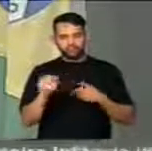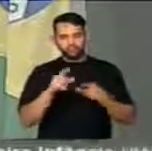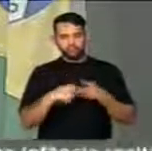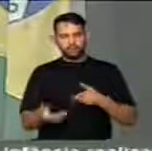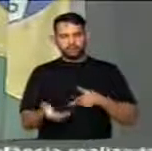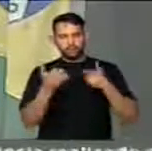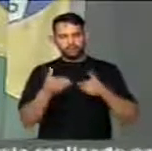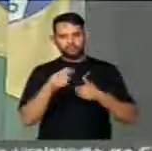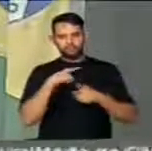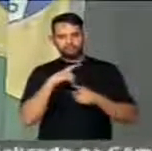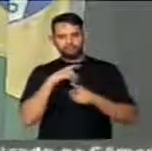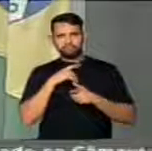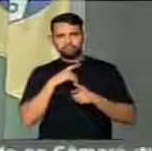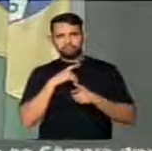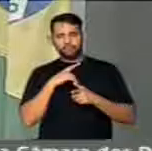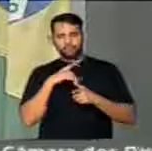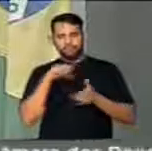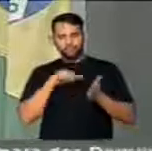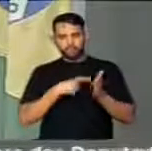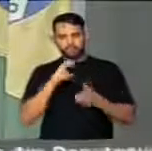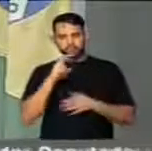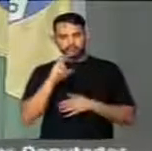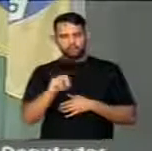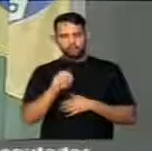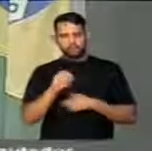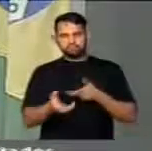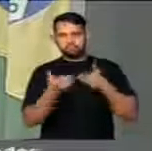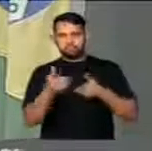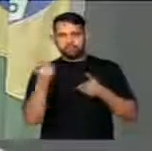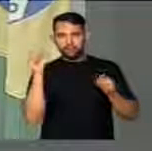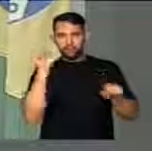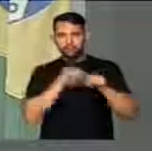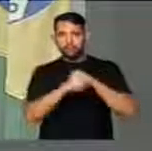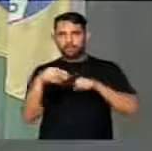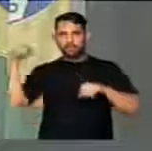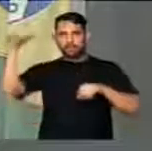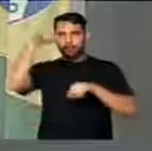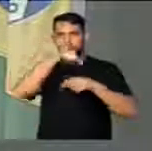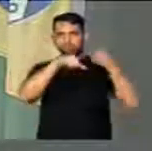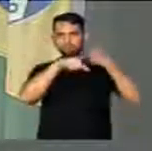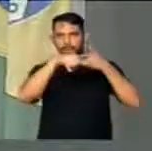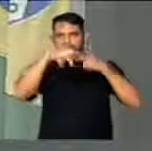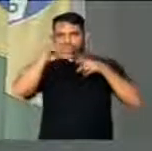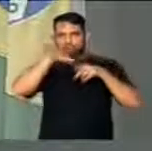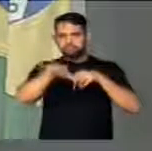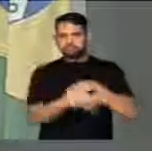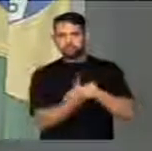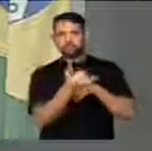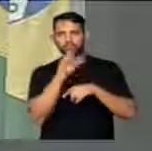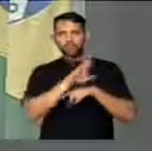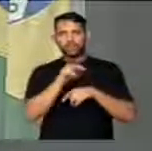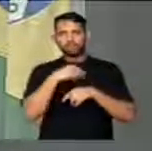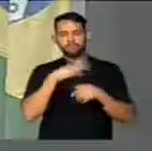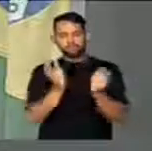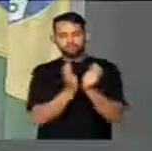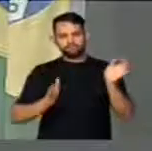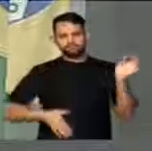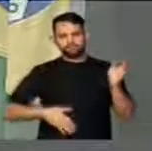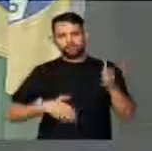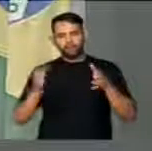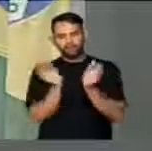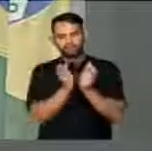Polícia Federal. E temos, nesse momento, um absoluto descontrole das armas de alto poder ofensivo, das armas de combate e